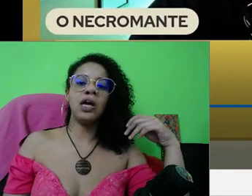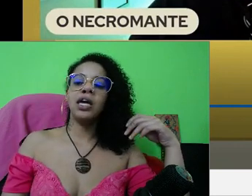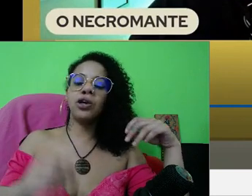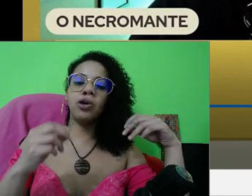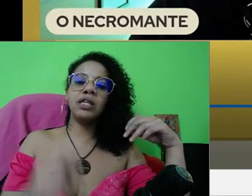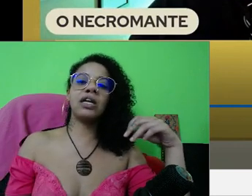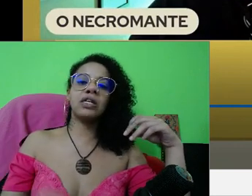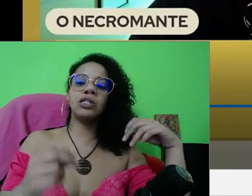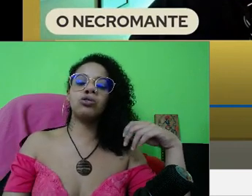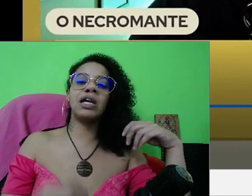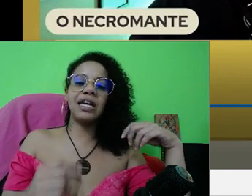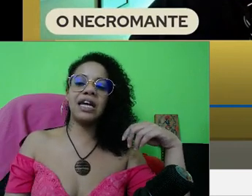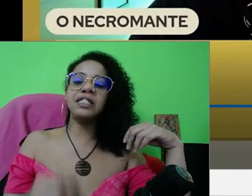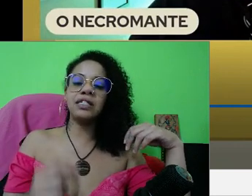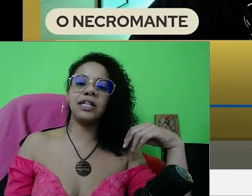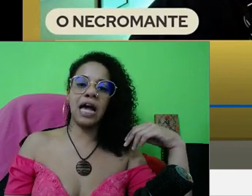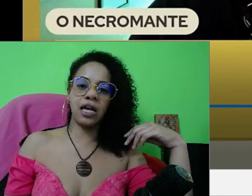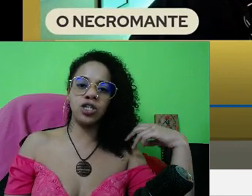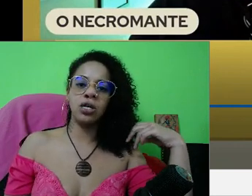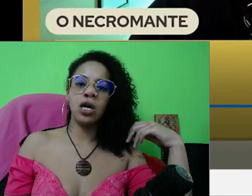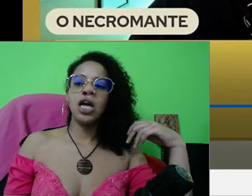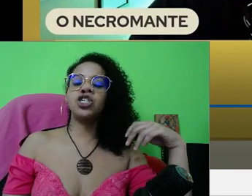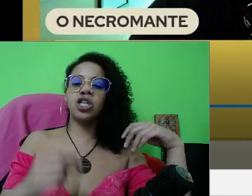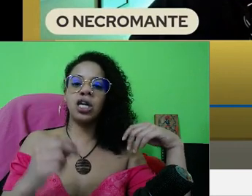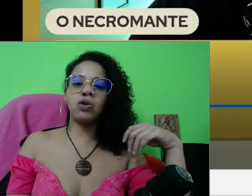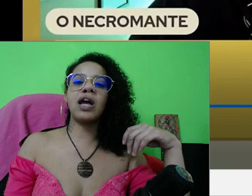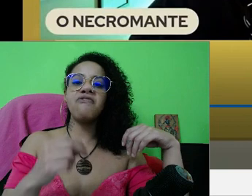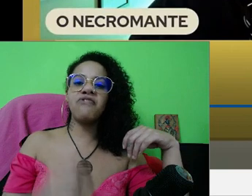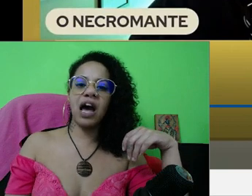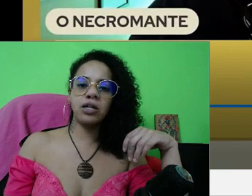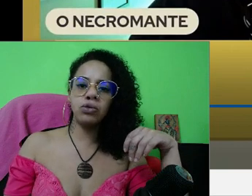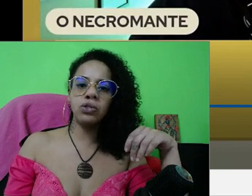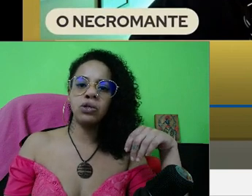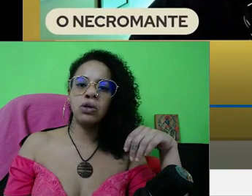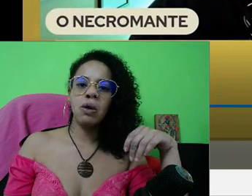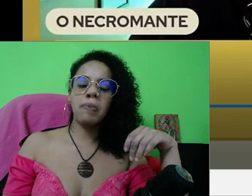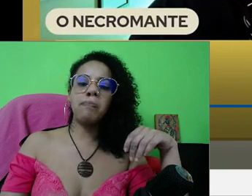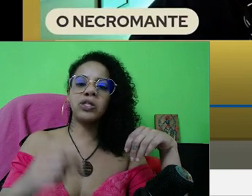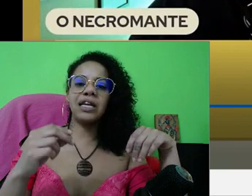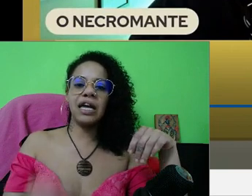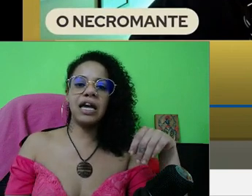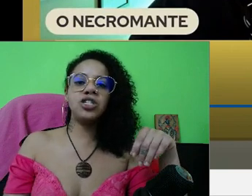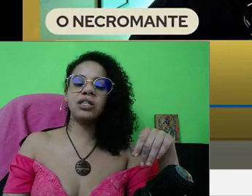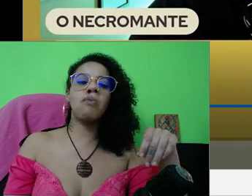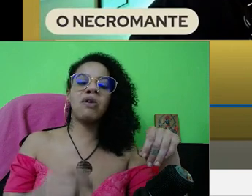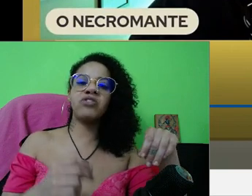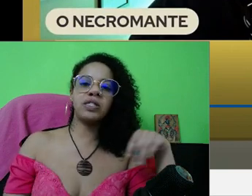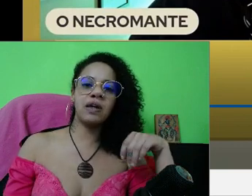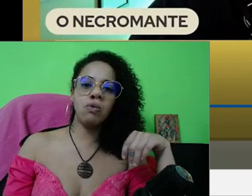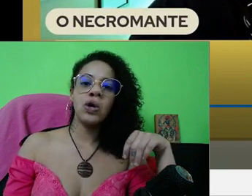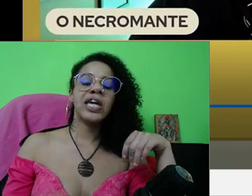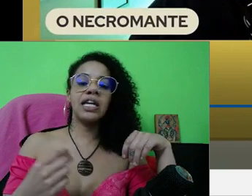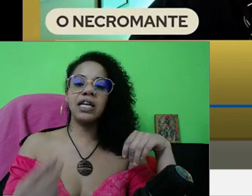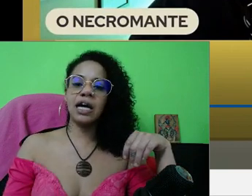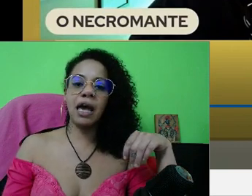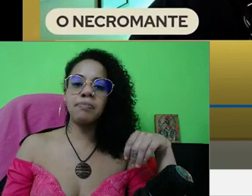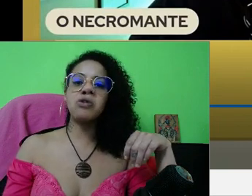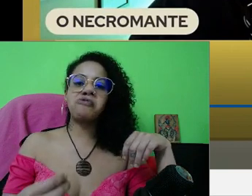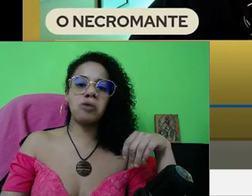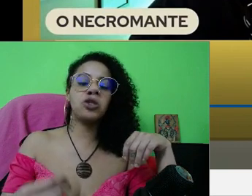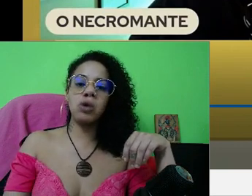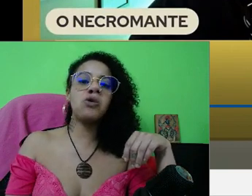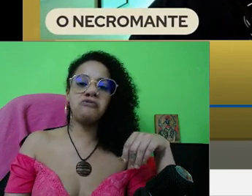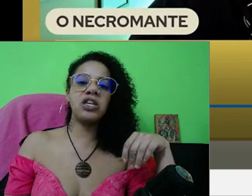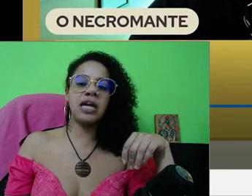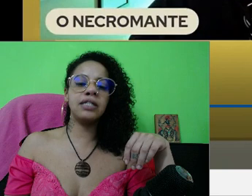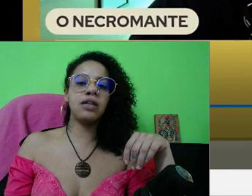sabe e eu não entendo essa sua necessidade de ignorar fatos para poder editar uma versão que lhe